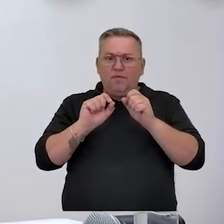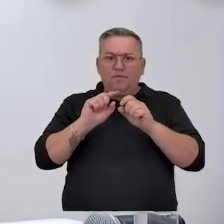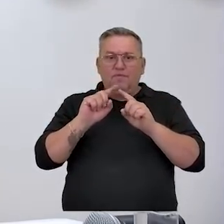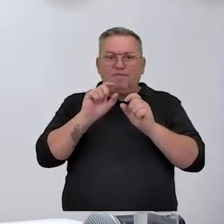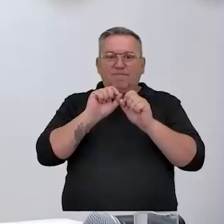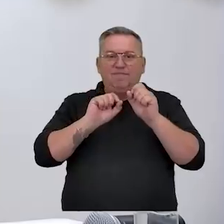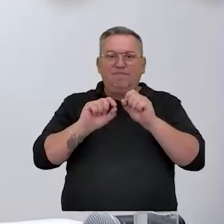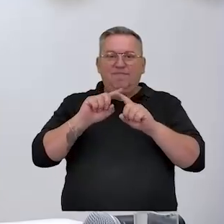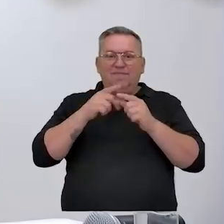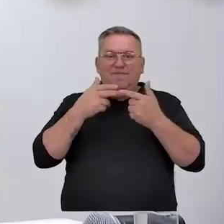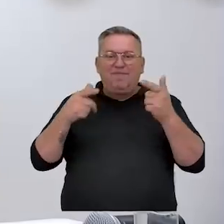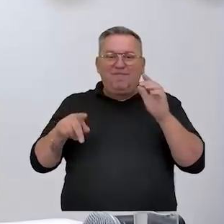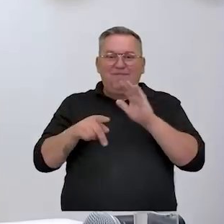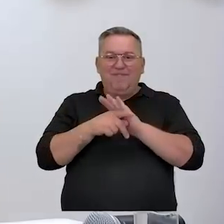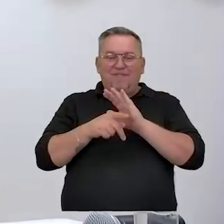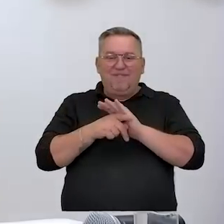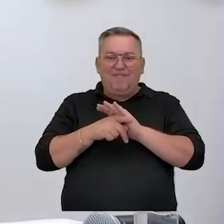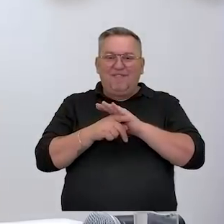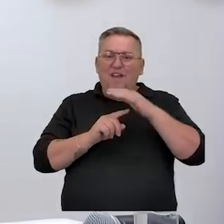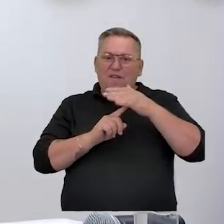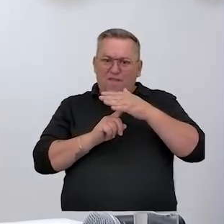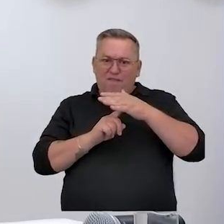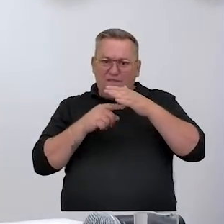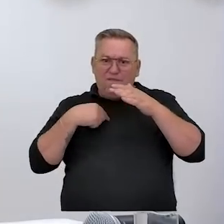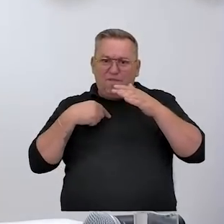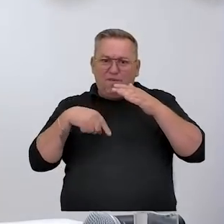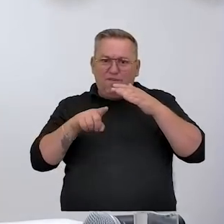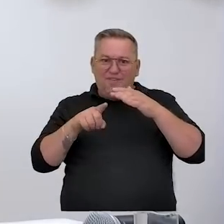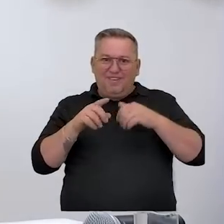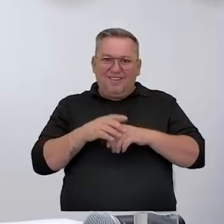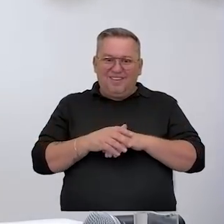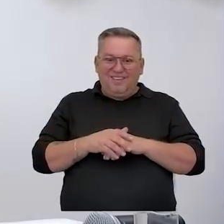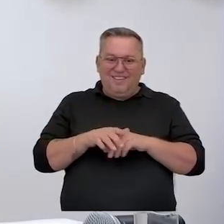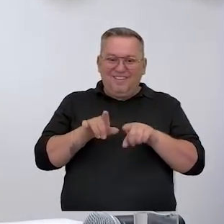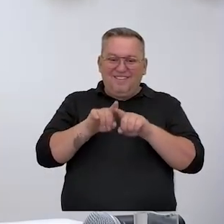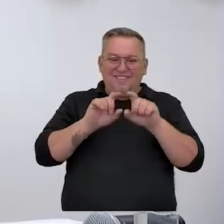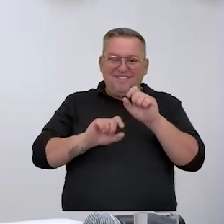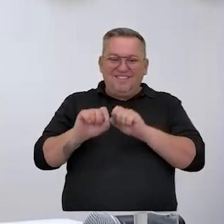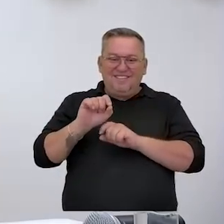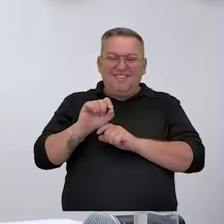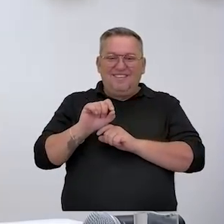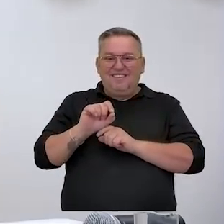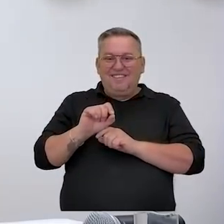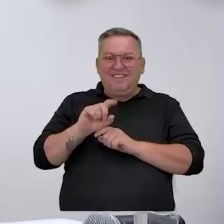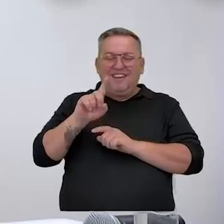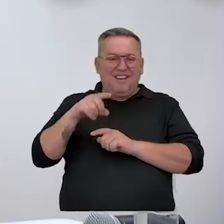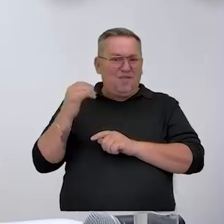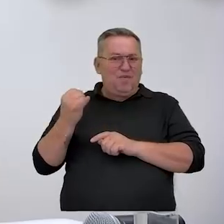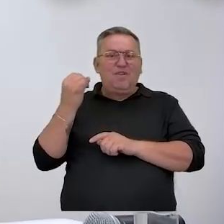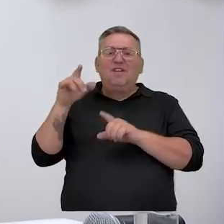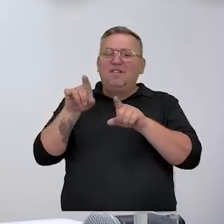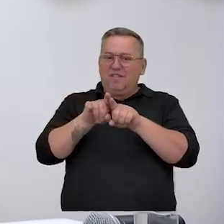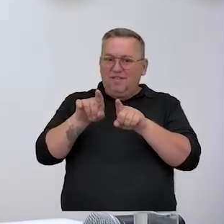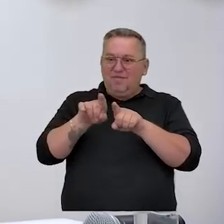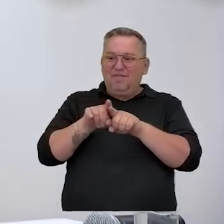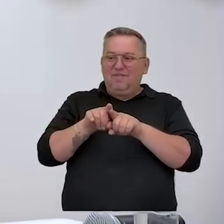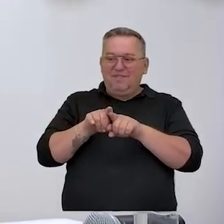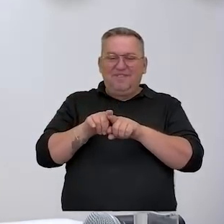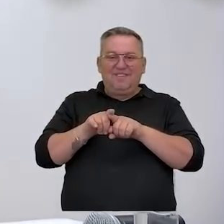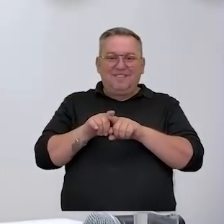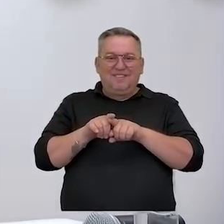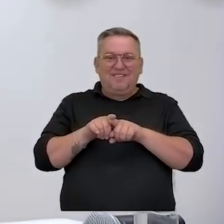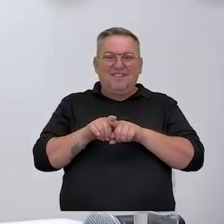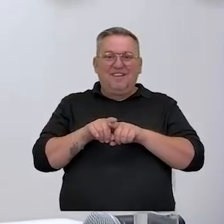Se eu falar só fui feira, ficou interessante? Deu para entender completamente a informação? Então, é importante também. Então, vamos lá